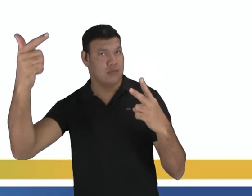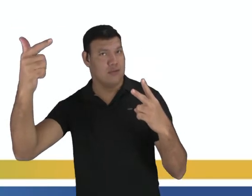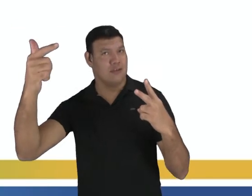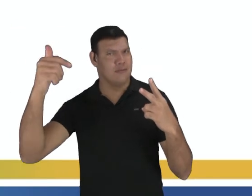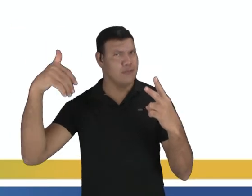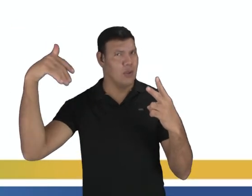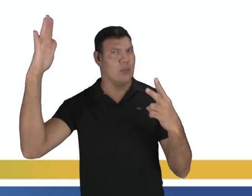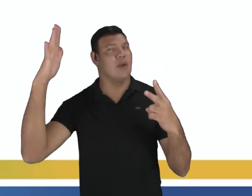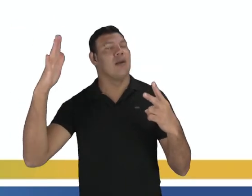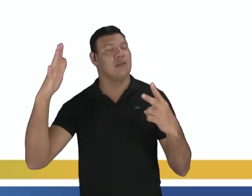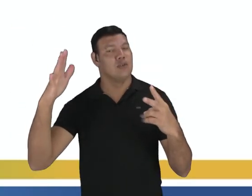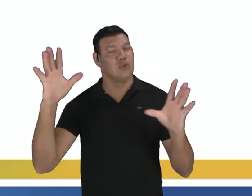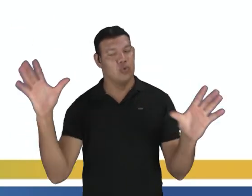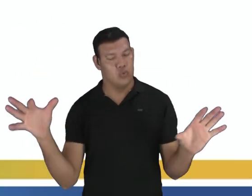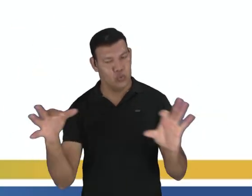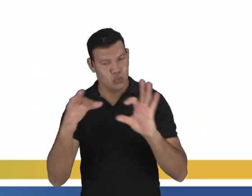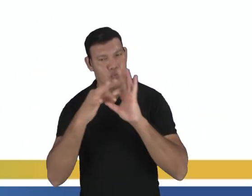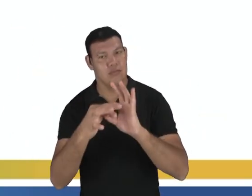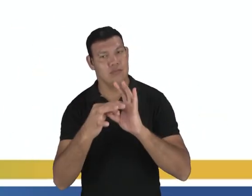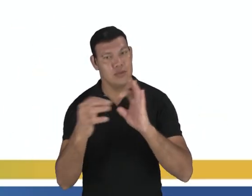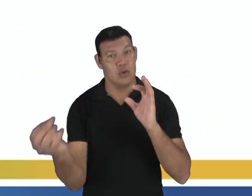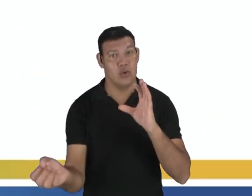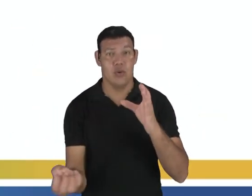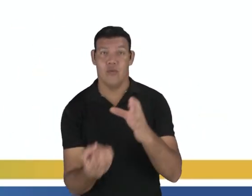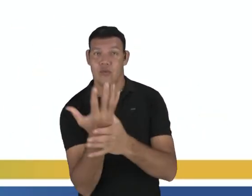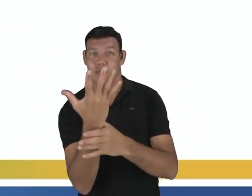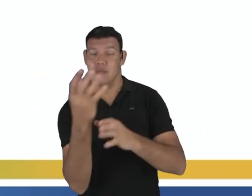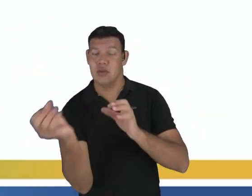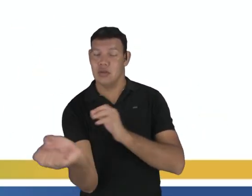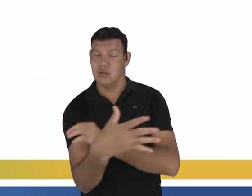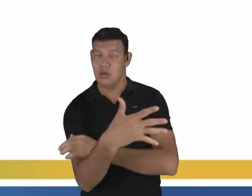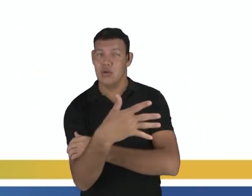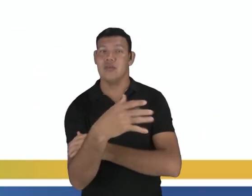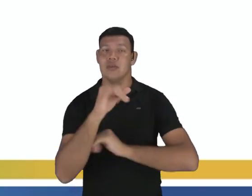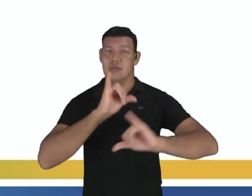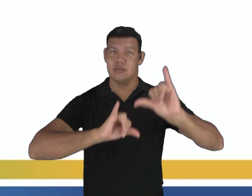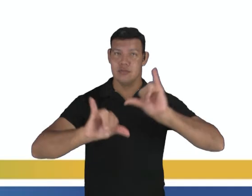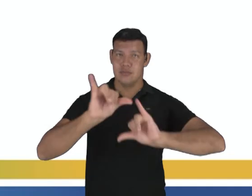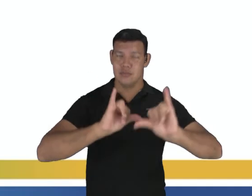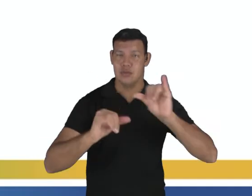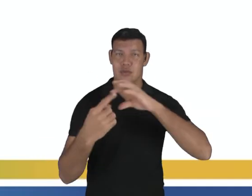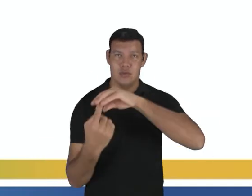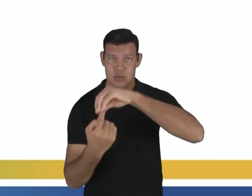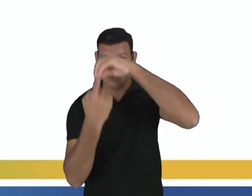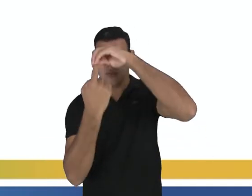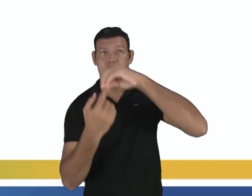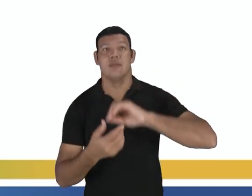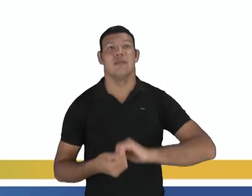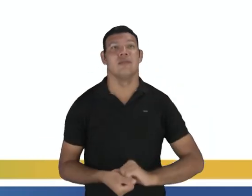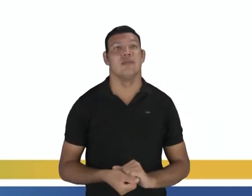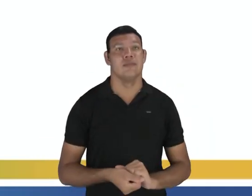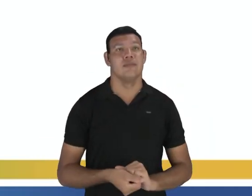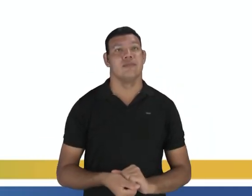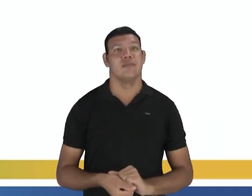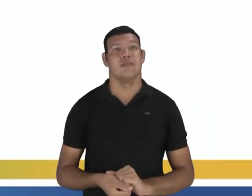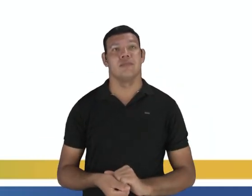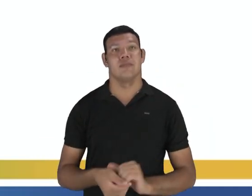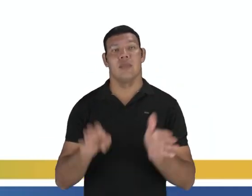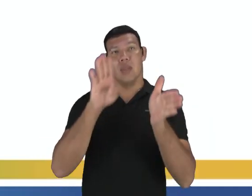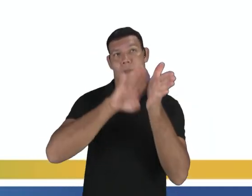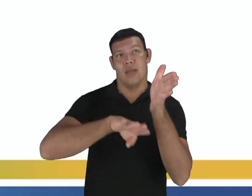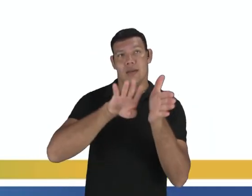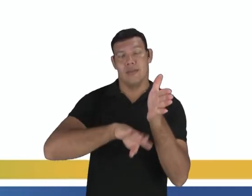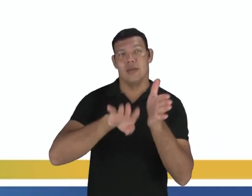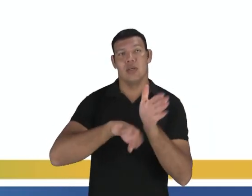reagente, formando apenas uma no produto, ok? Análise ou decomposição. Qual é a